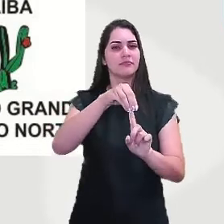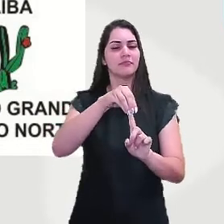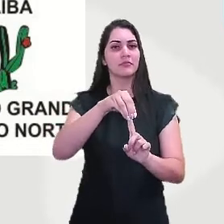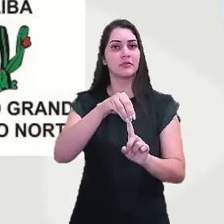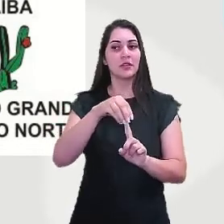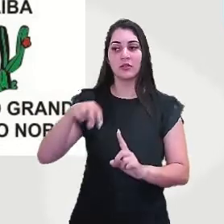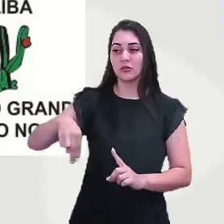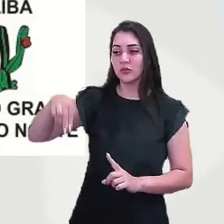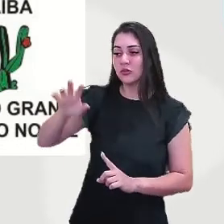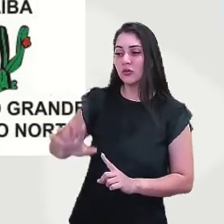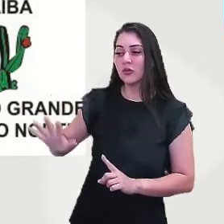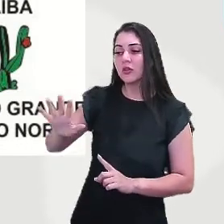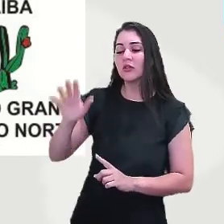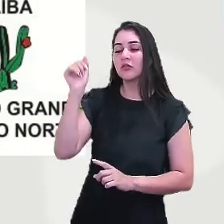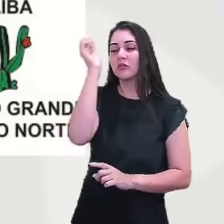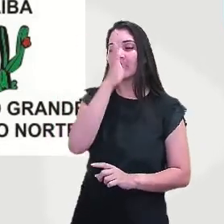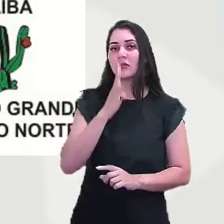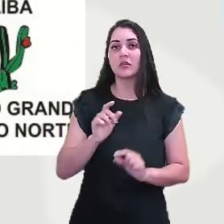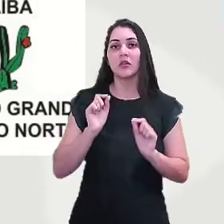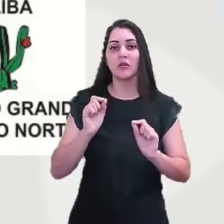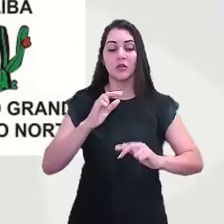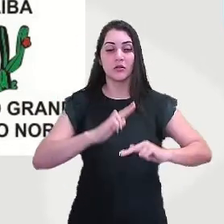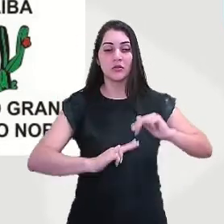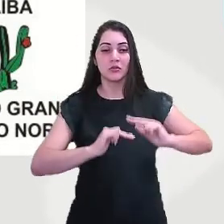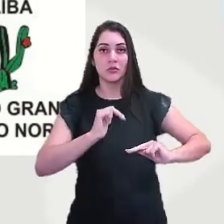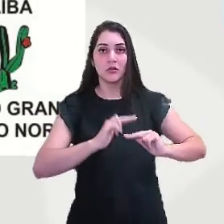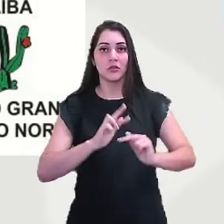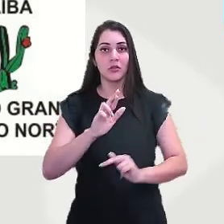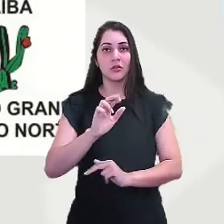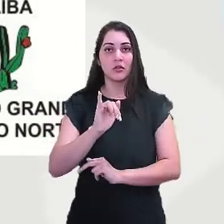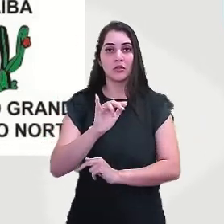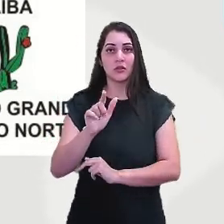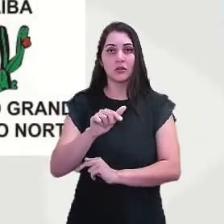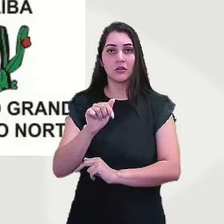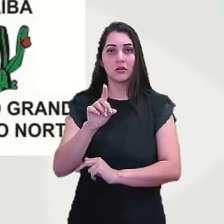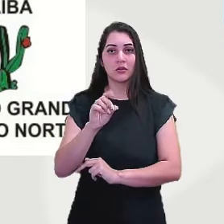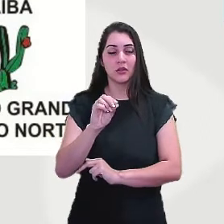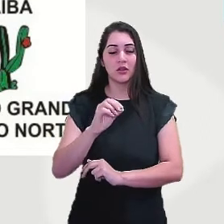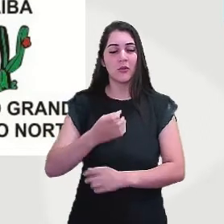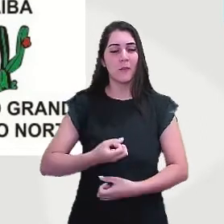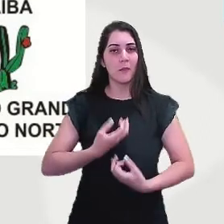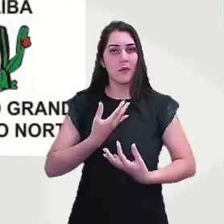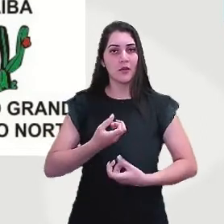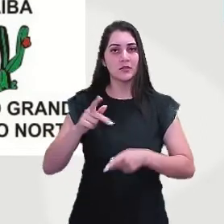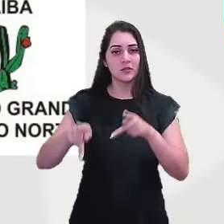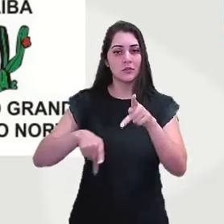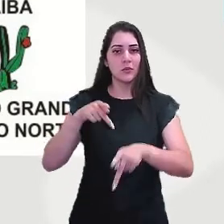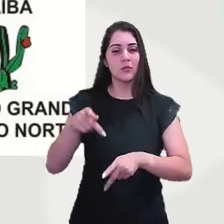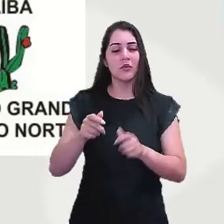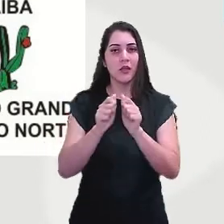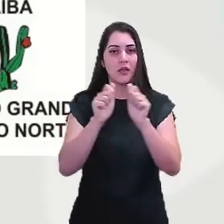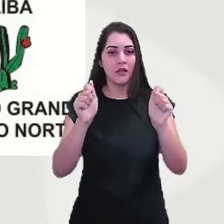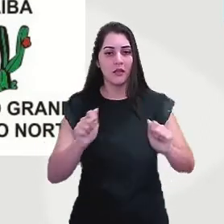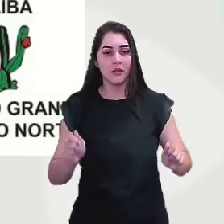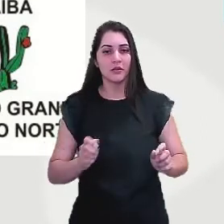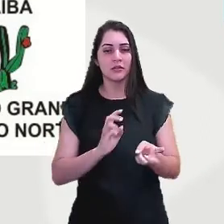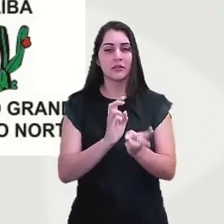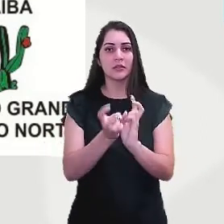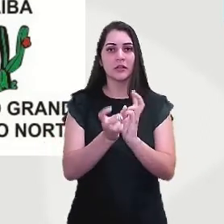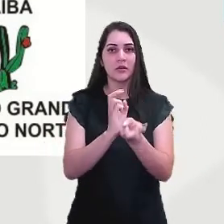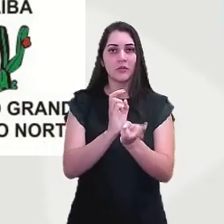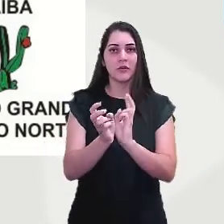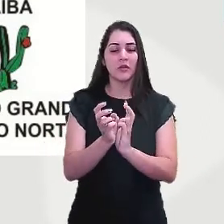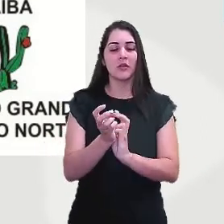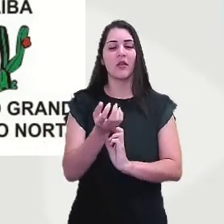do Brasil são festa junina, reisado, poesia popular, artesanato, capoeira, frevo, culinária